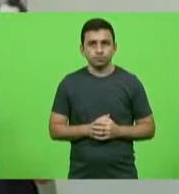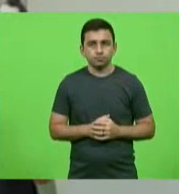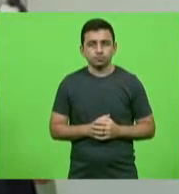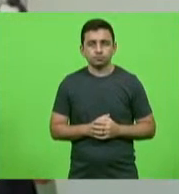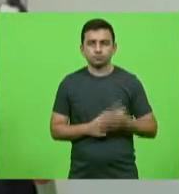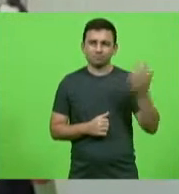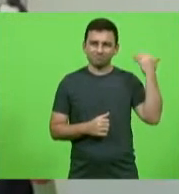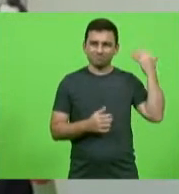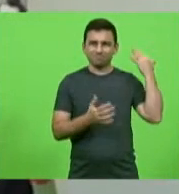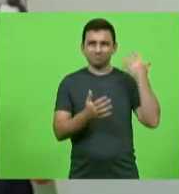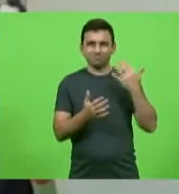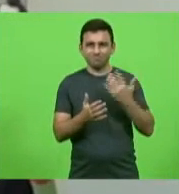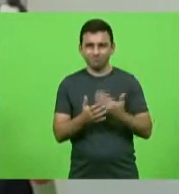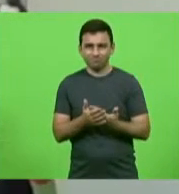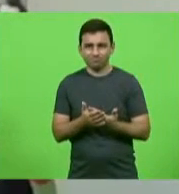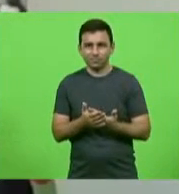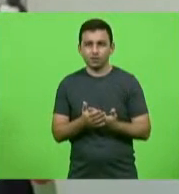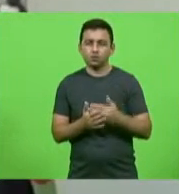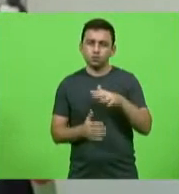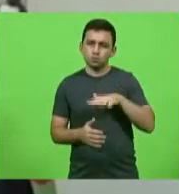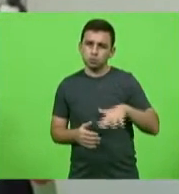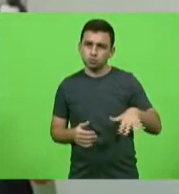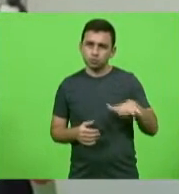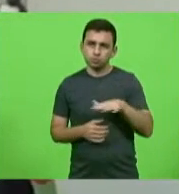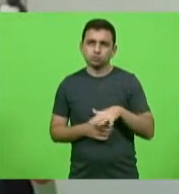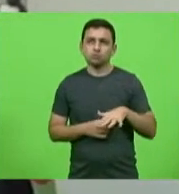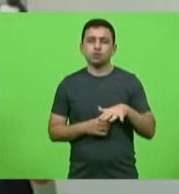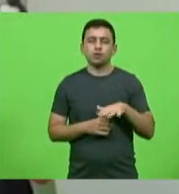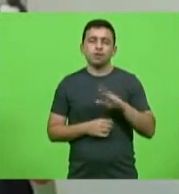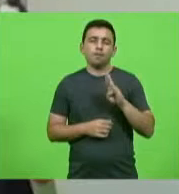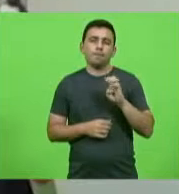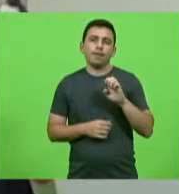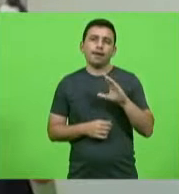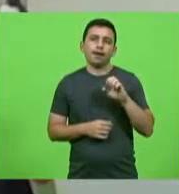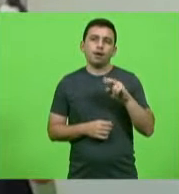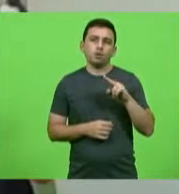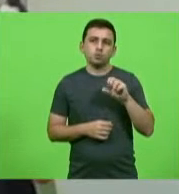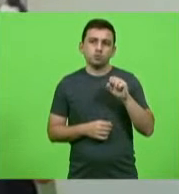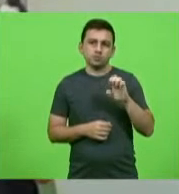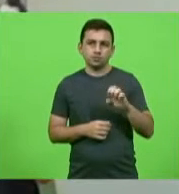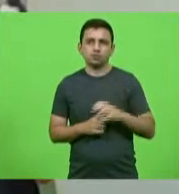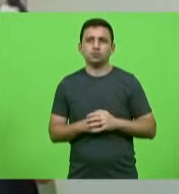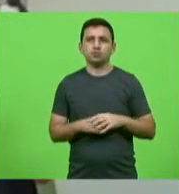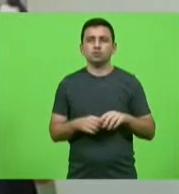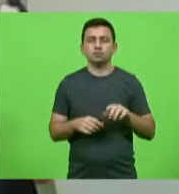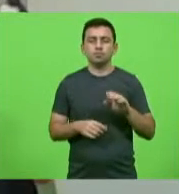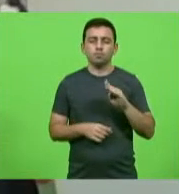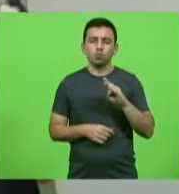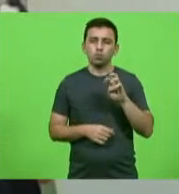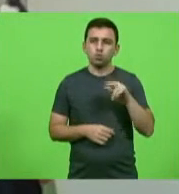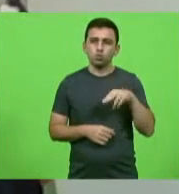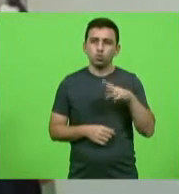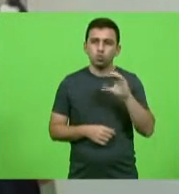De lá para cá, os autores Adalto Beckhauser, Bruno de Oliveira Carreirão,